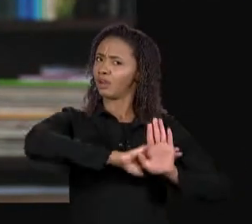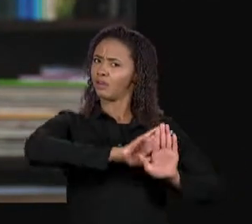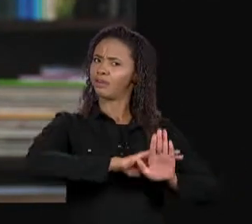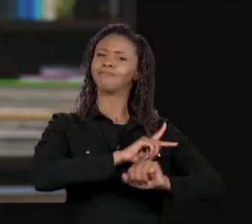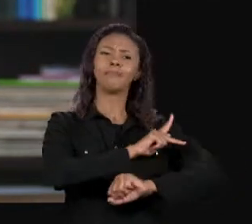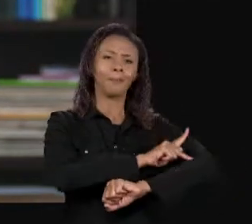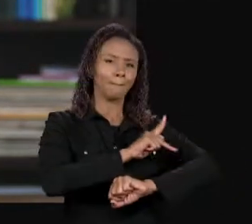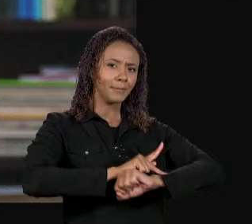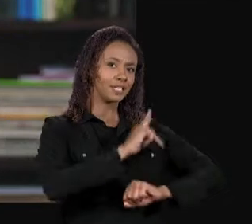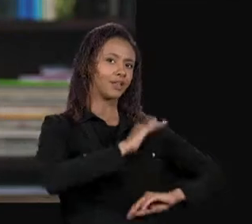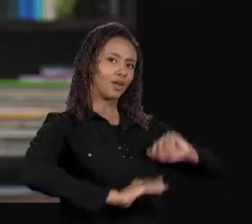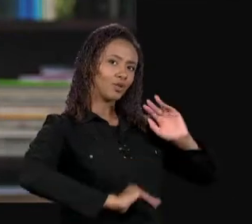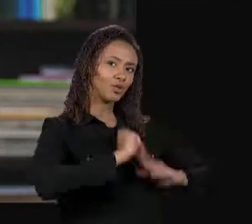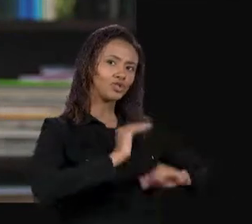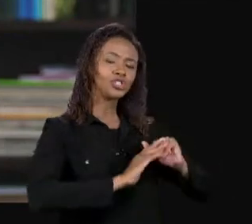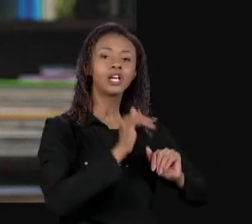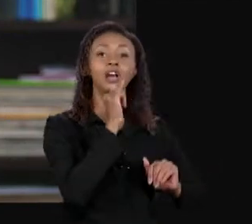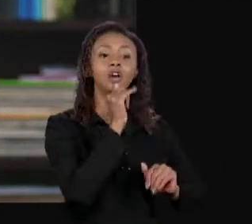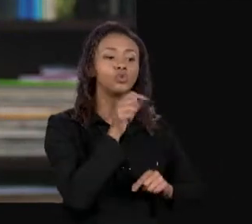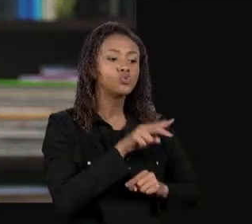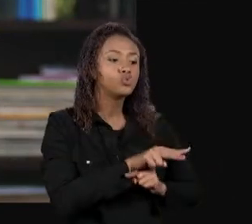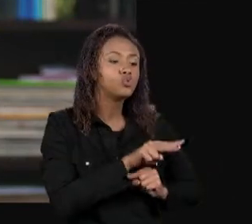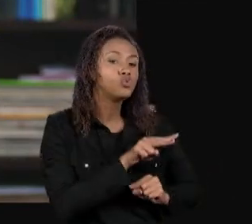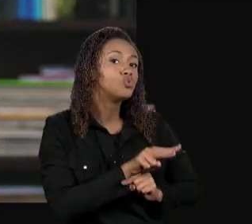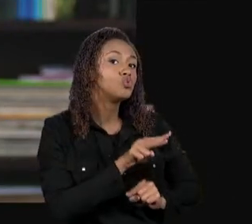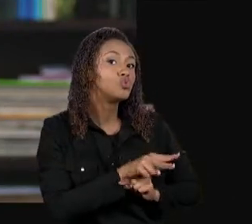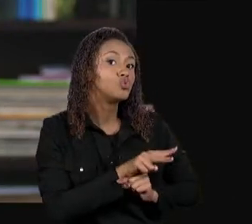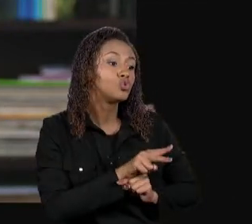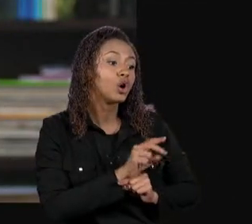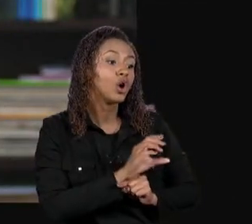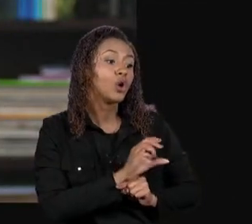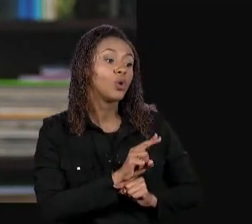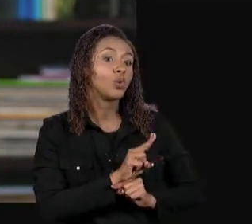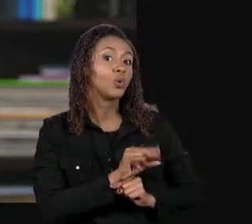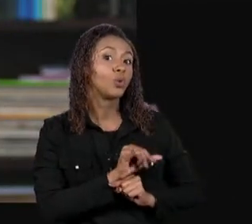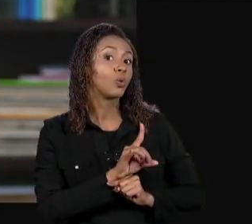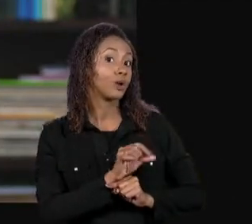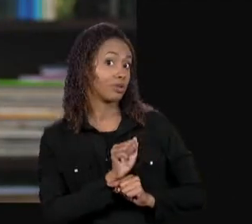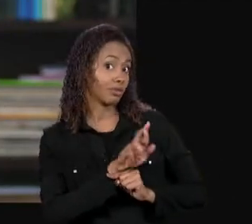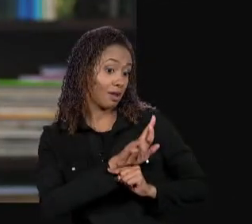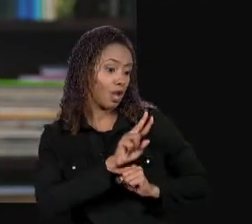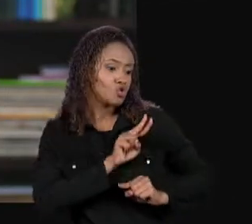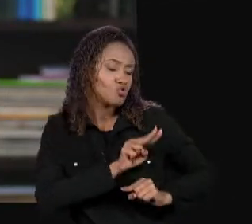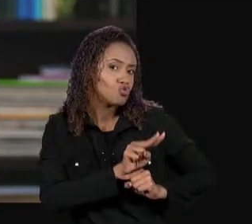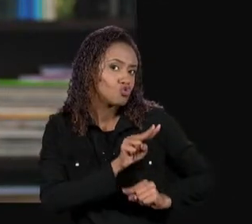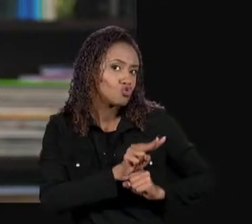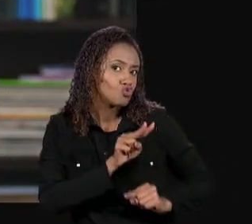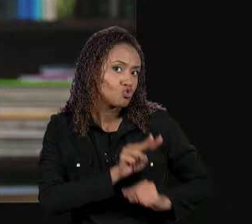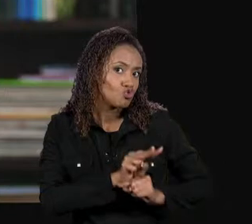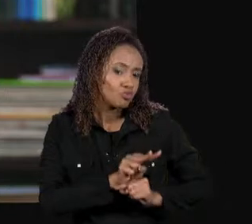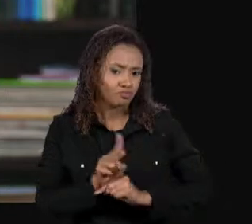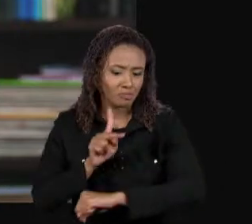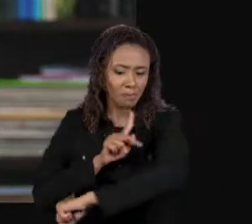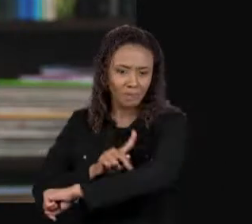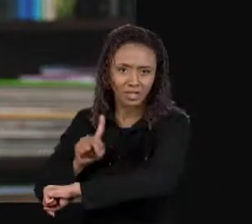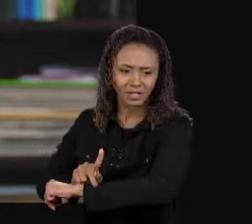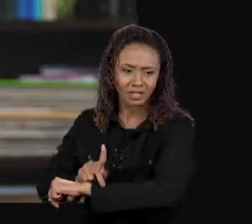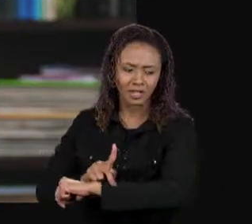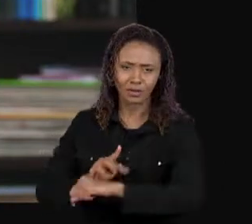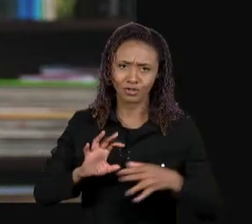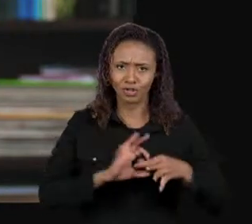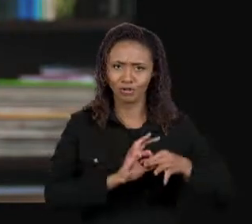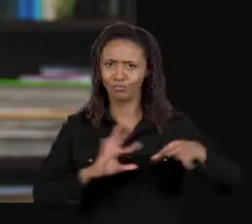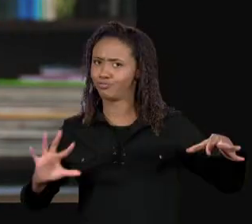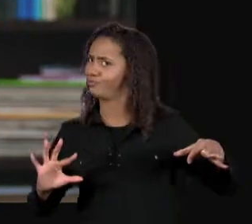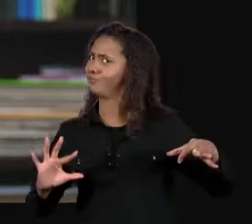Então, esse cuidar, né, o cuidado e a pedagogia não estão tão dissociados, nunca tiveram tão dissociados